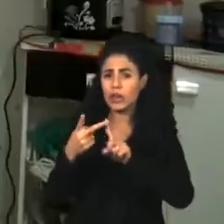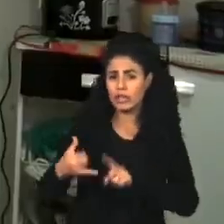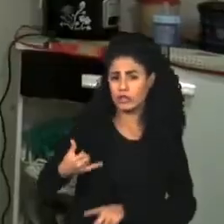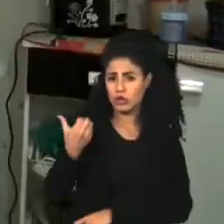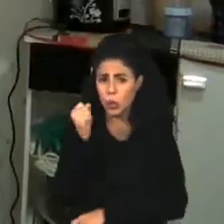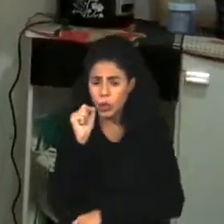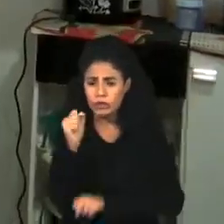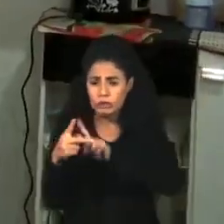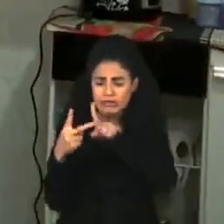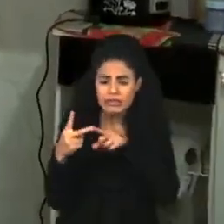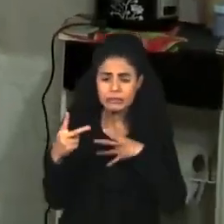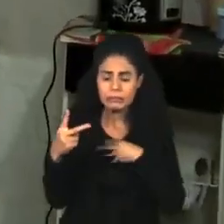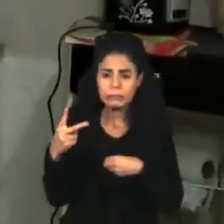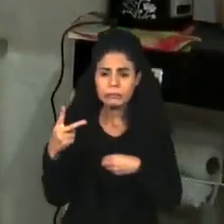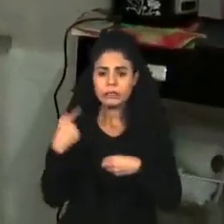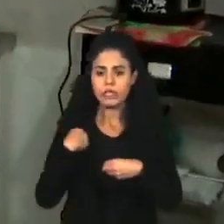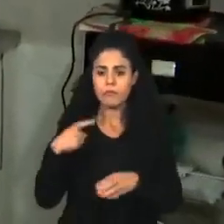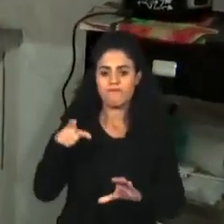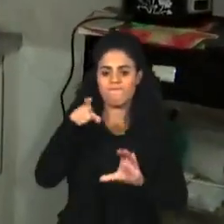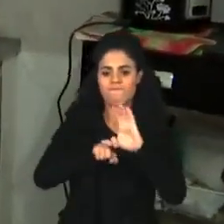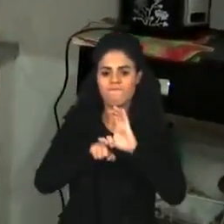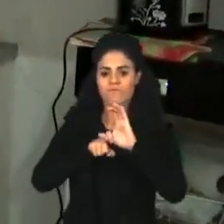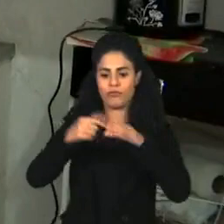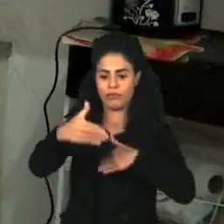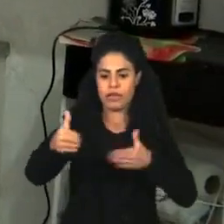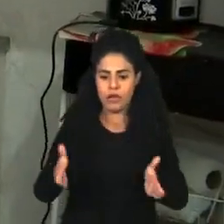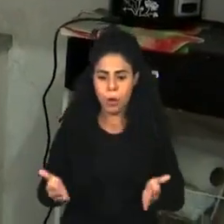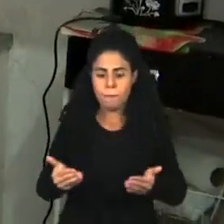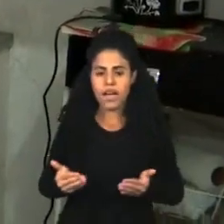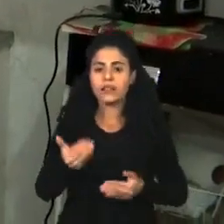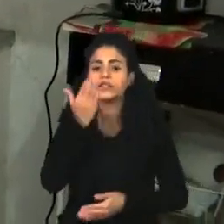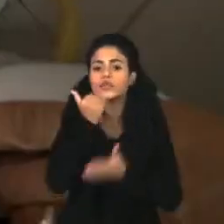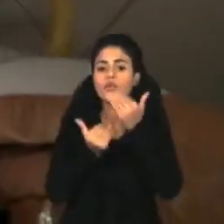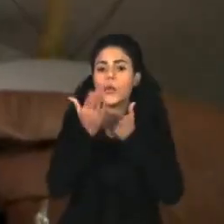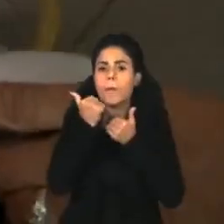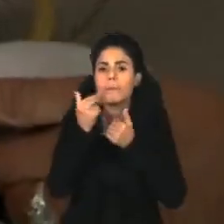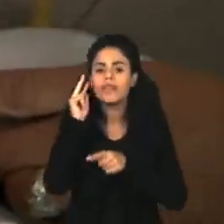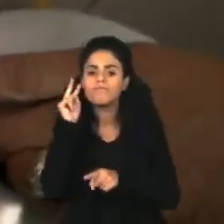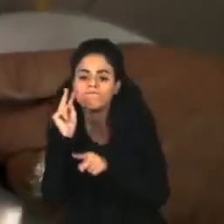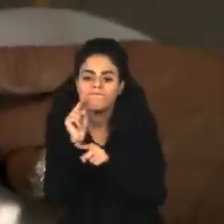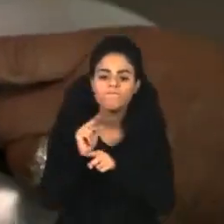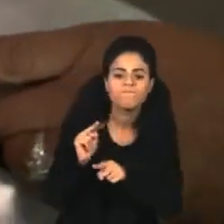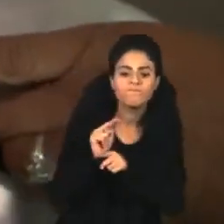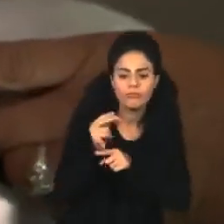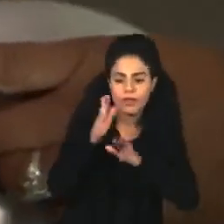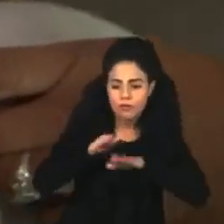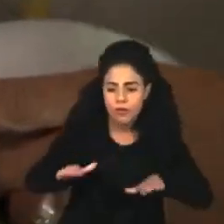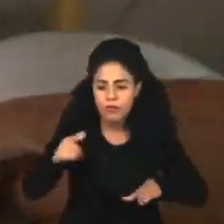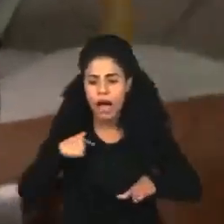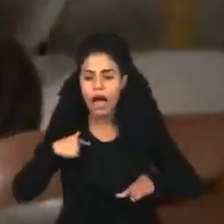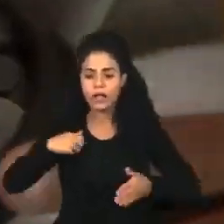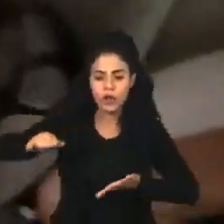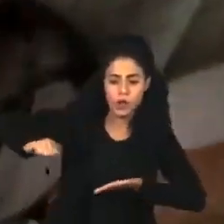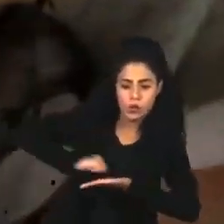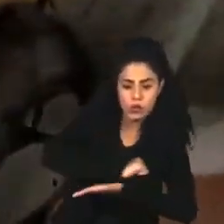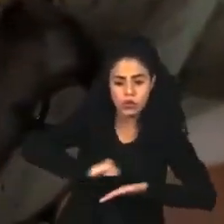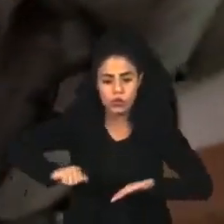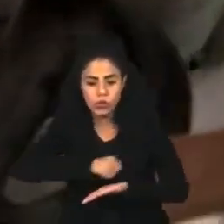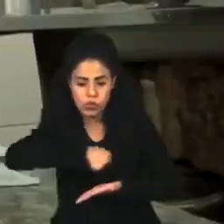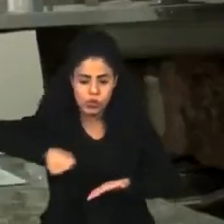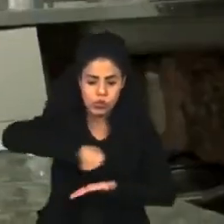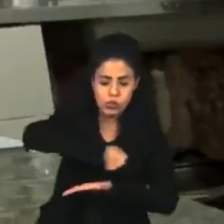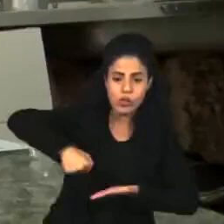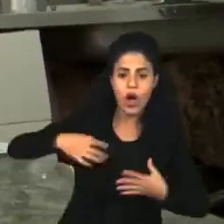da doação de cestas básicas e dos bicos que faz na vizinhança, cuidando de crianças, passando roupa e fazendo